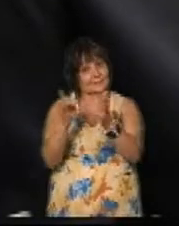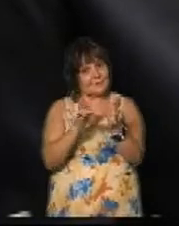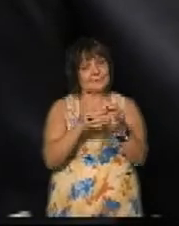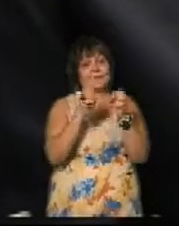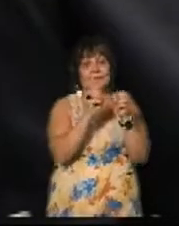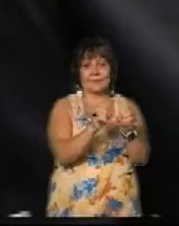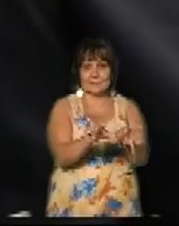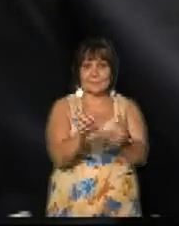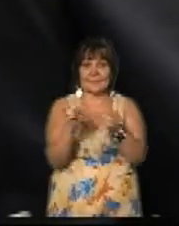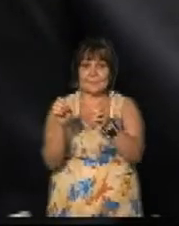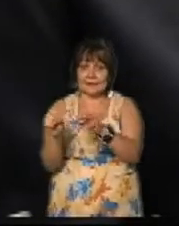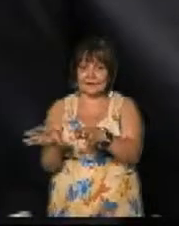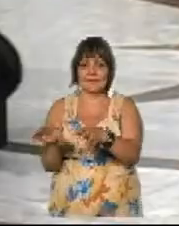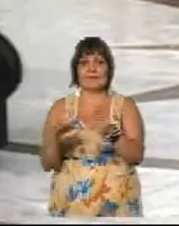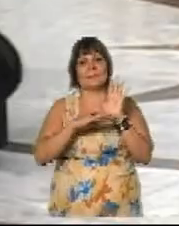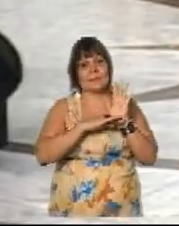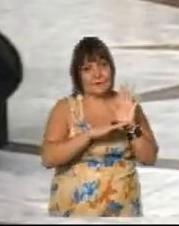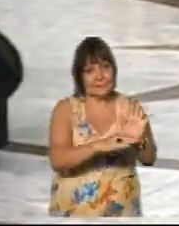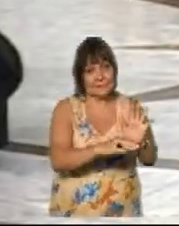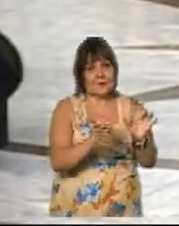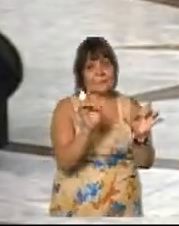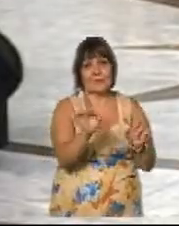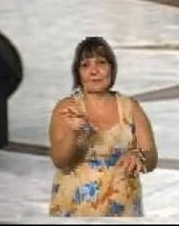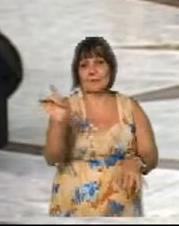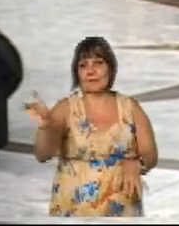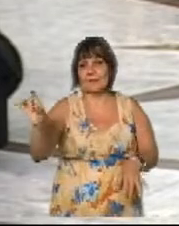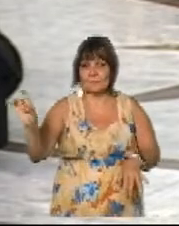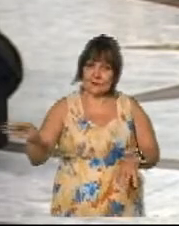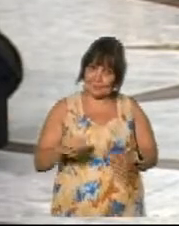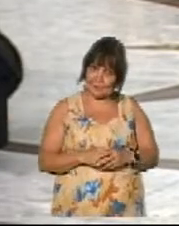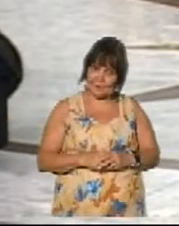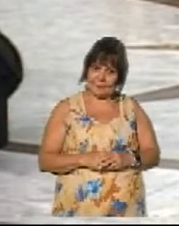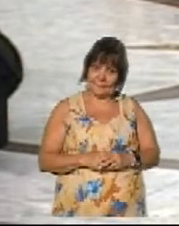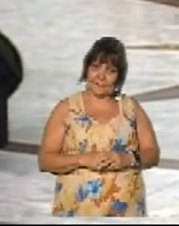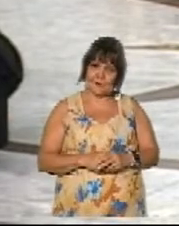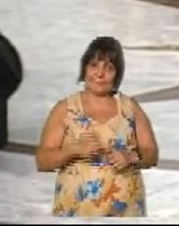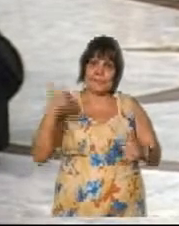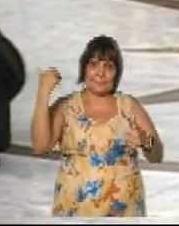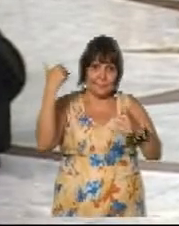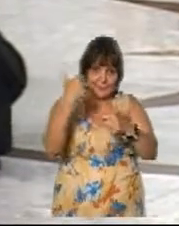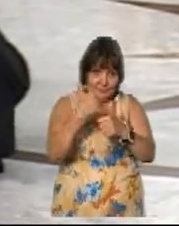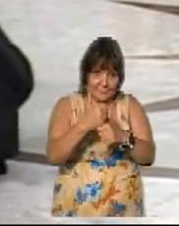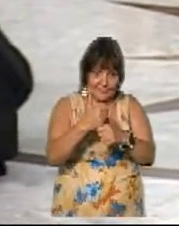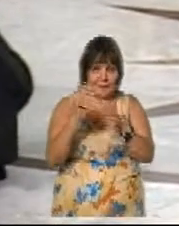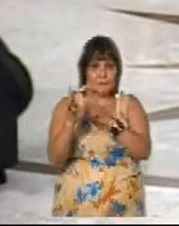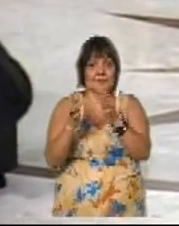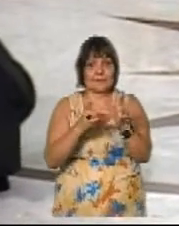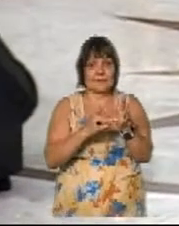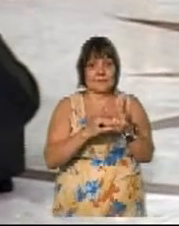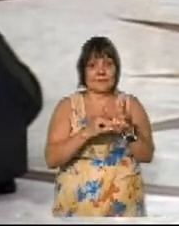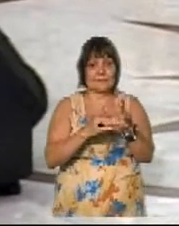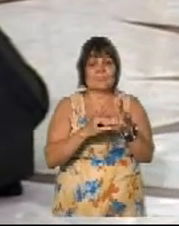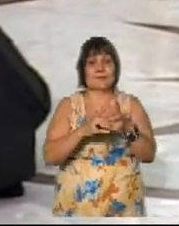sede. Portanto, o primeiro aspecto do ministério de Jesus era um ministério de servir.